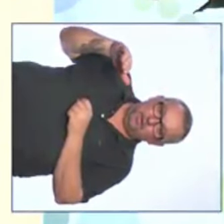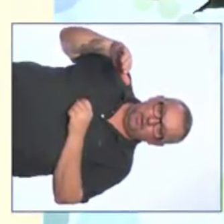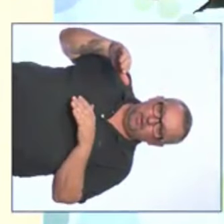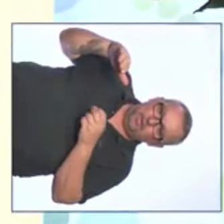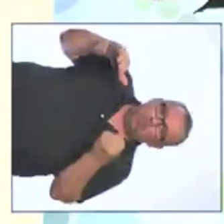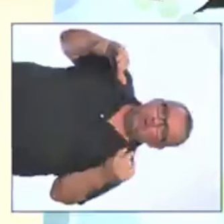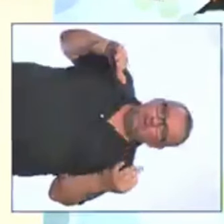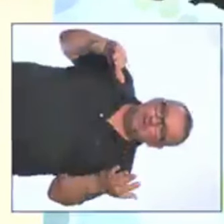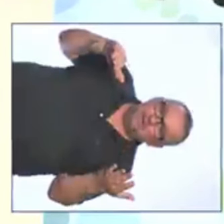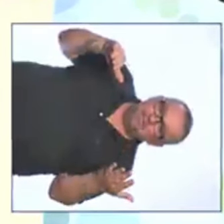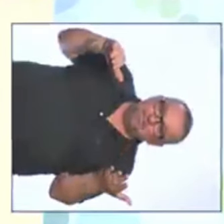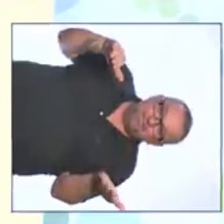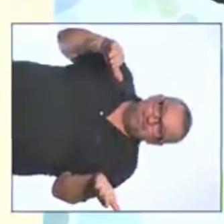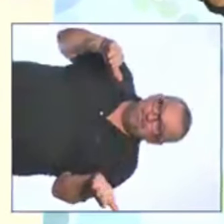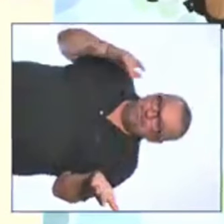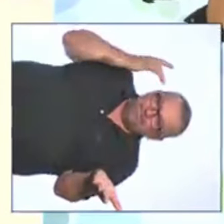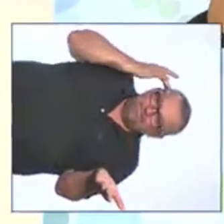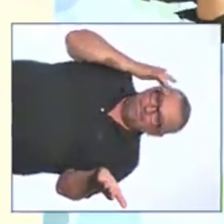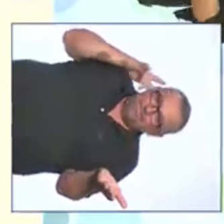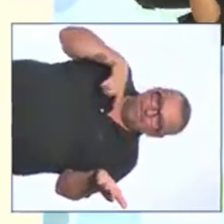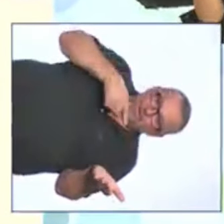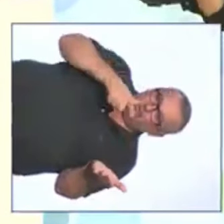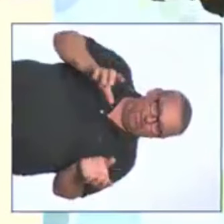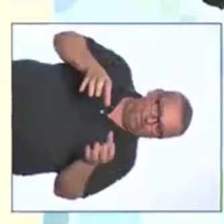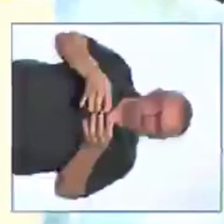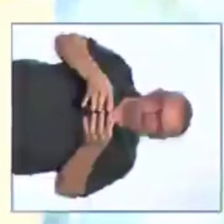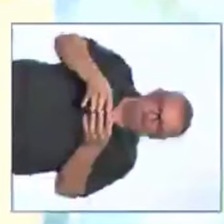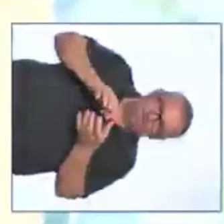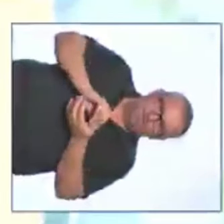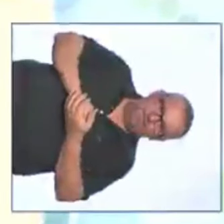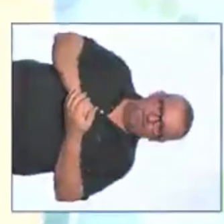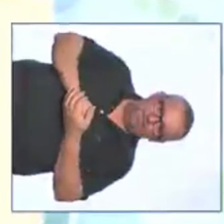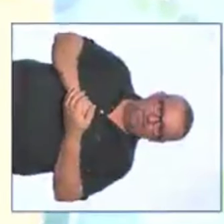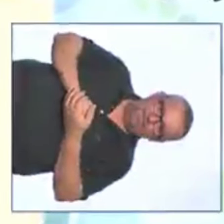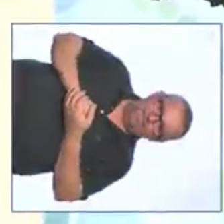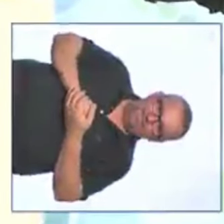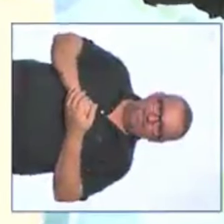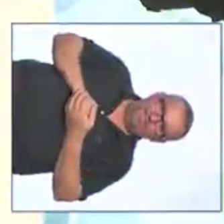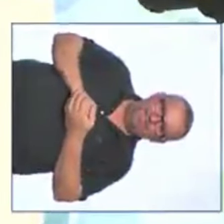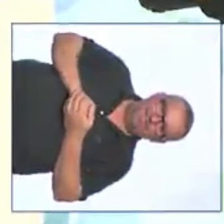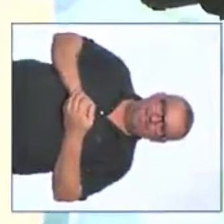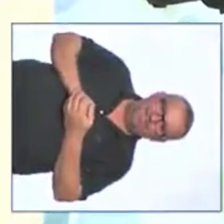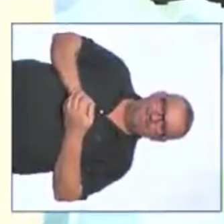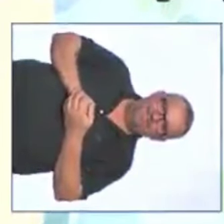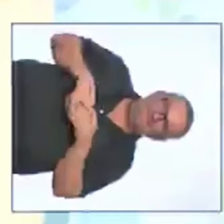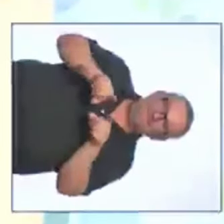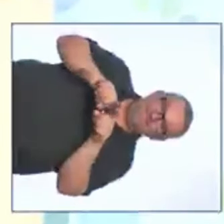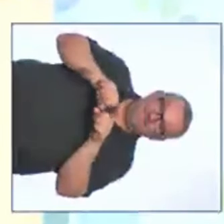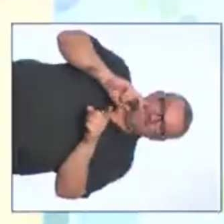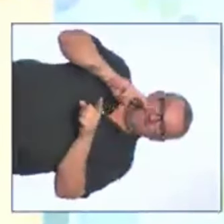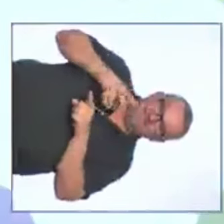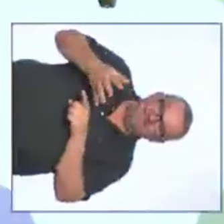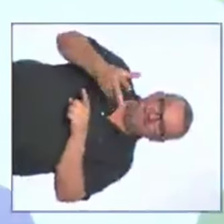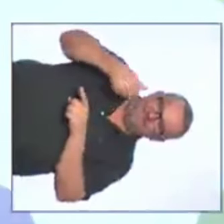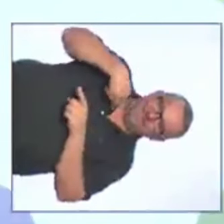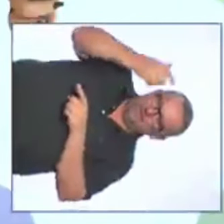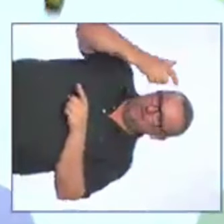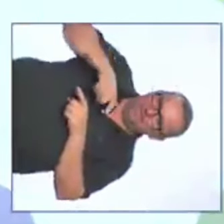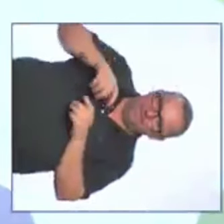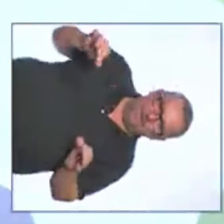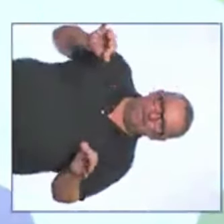quantas? não sei mas eu não estou nesse grupo ah eu lógico eu estou bem abaixo aliás sou apenas maravilhosa do jeito que sou